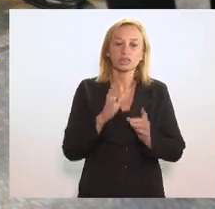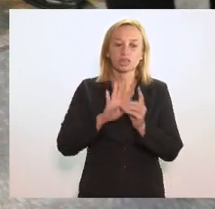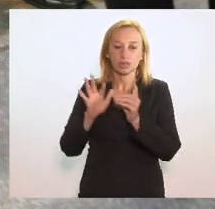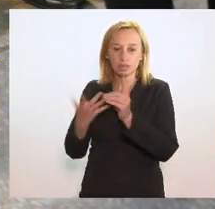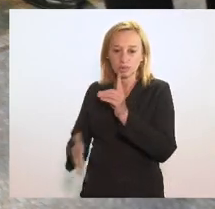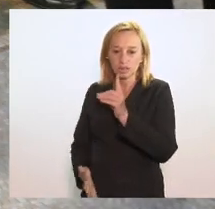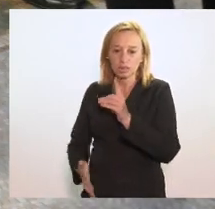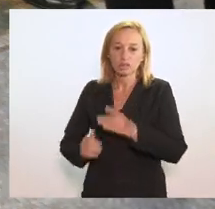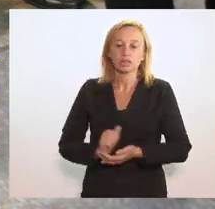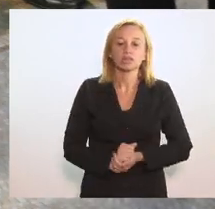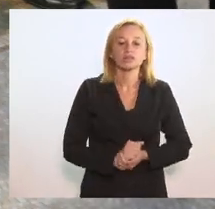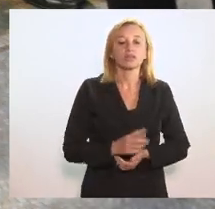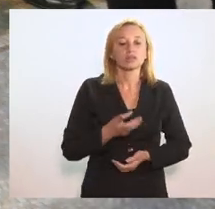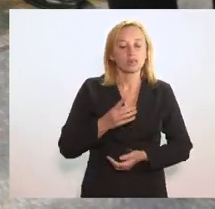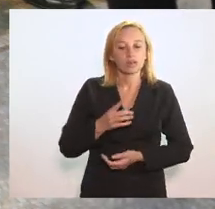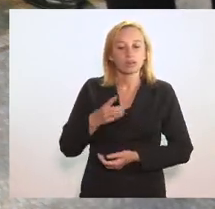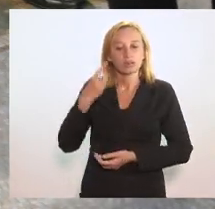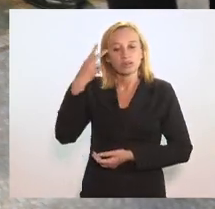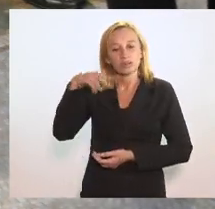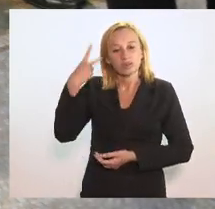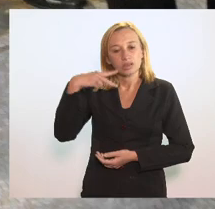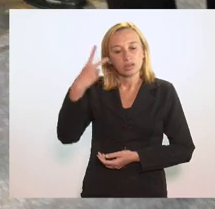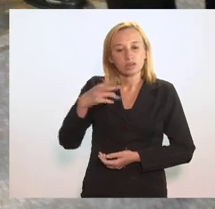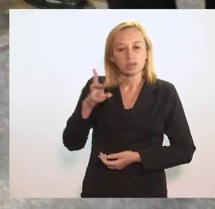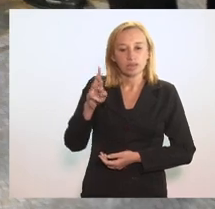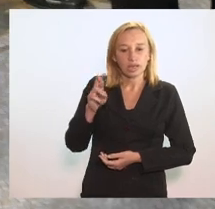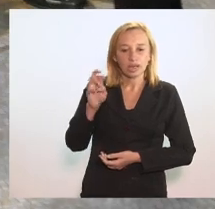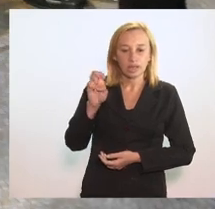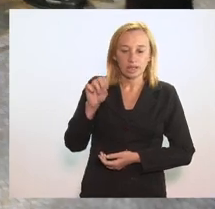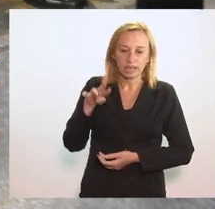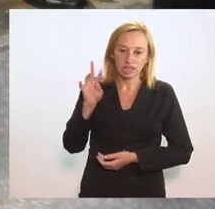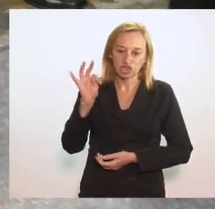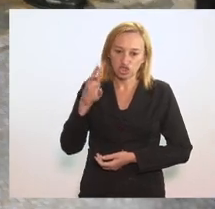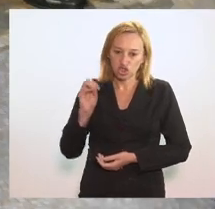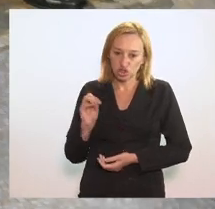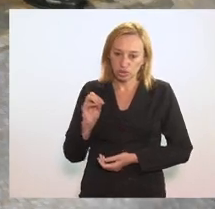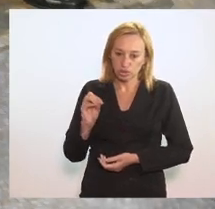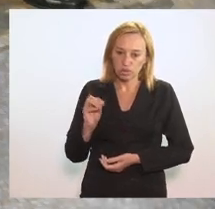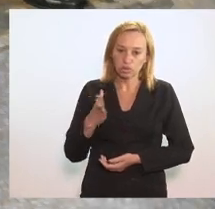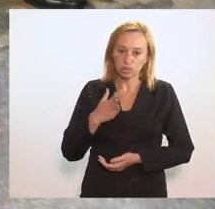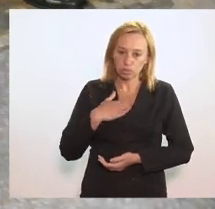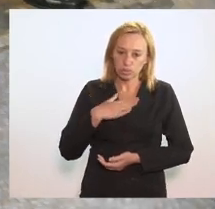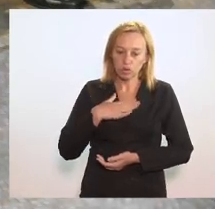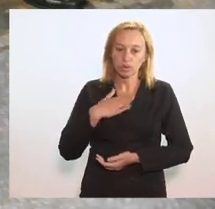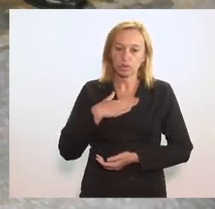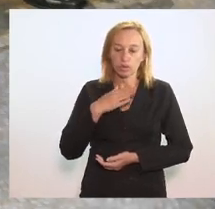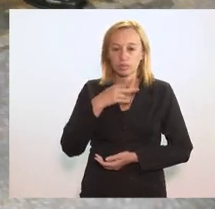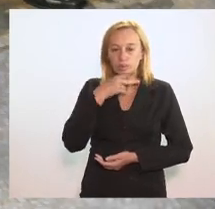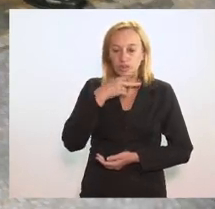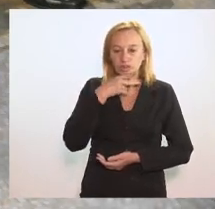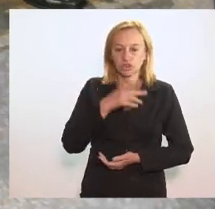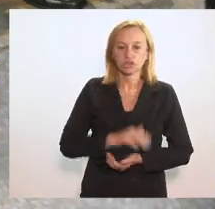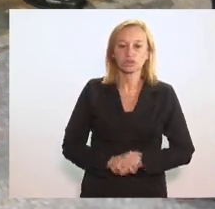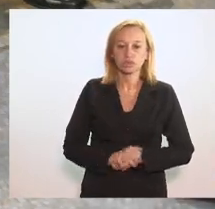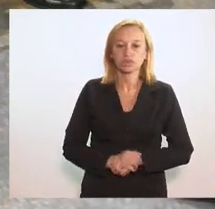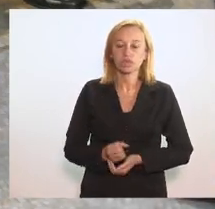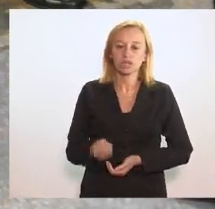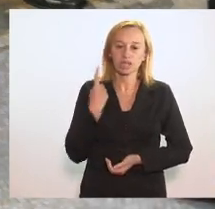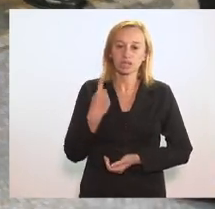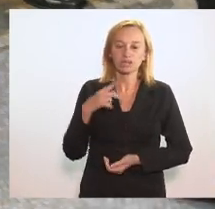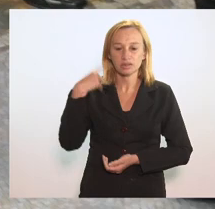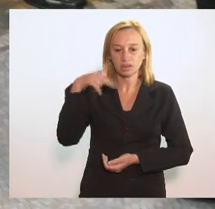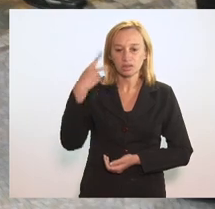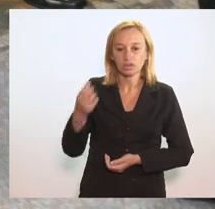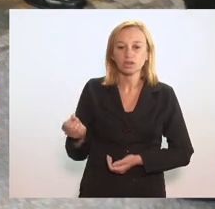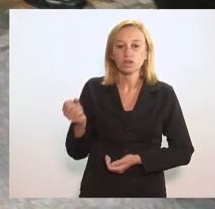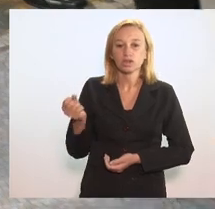homenagem ao vereador Renatinho, vereador do meu partido, ex-vereador, não foi reconduzido nessas